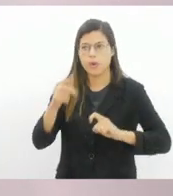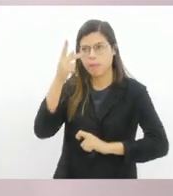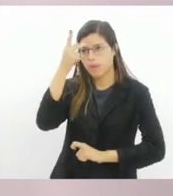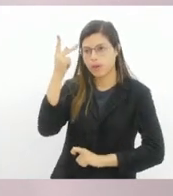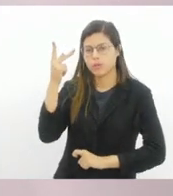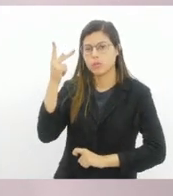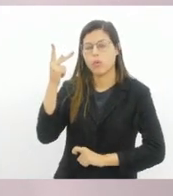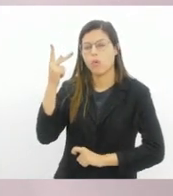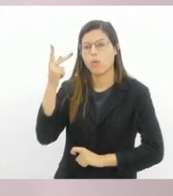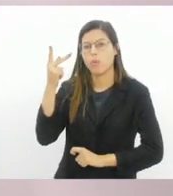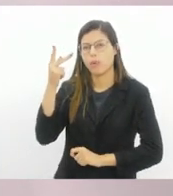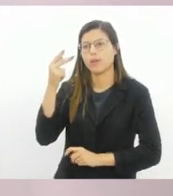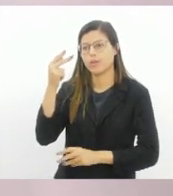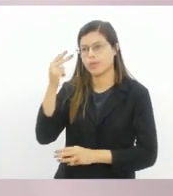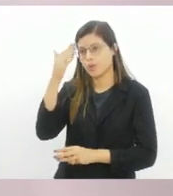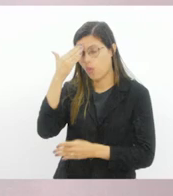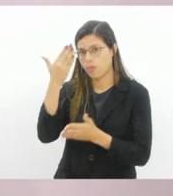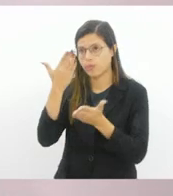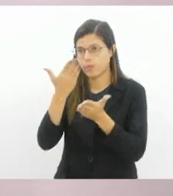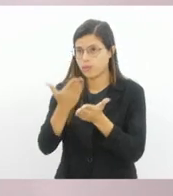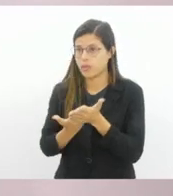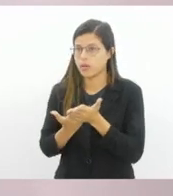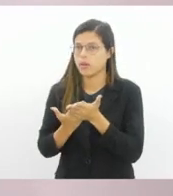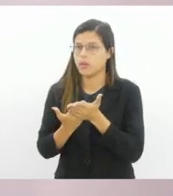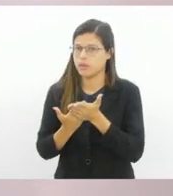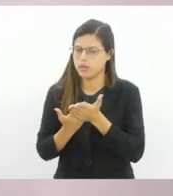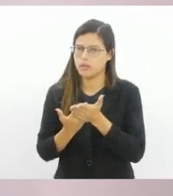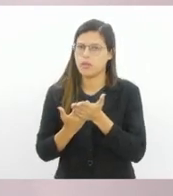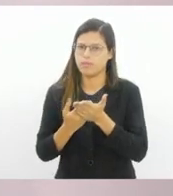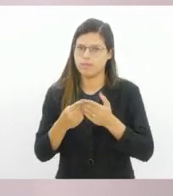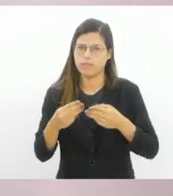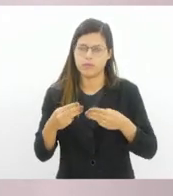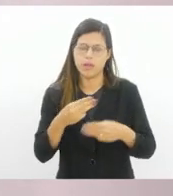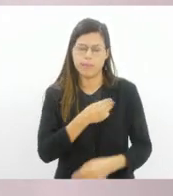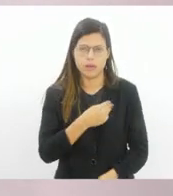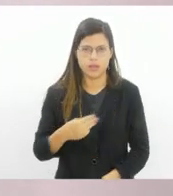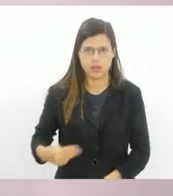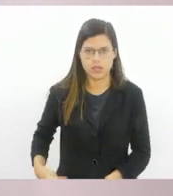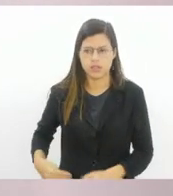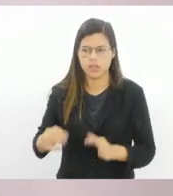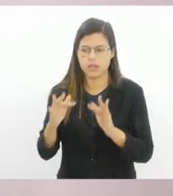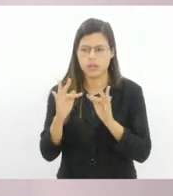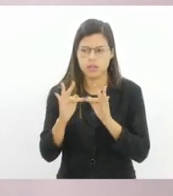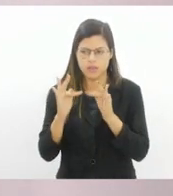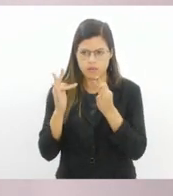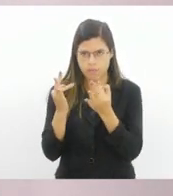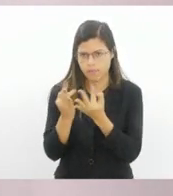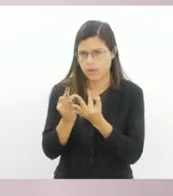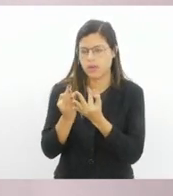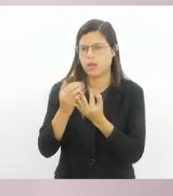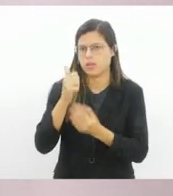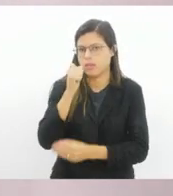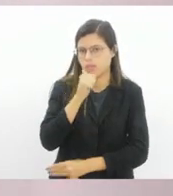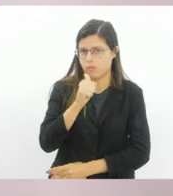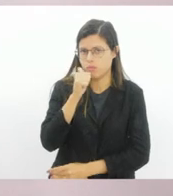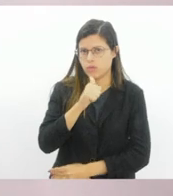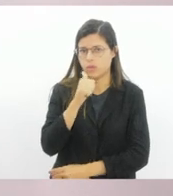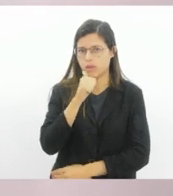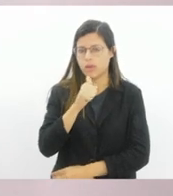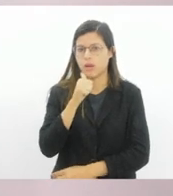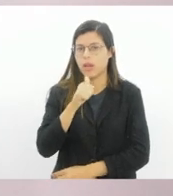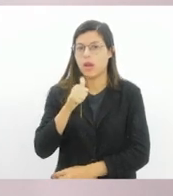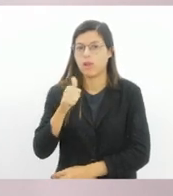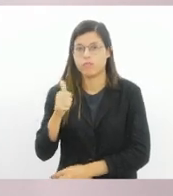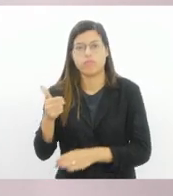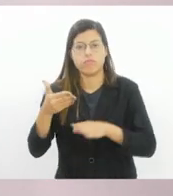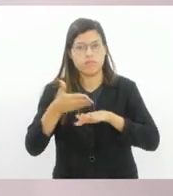ali da então ministra da família, da mulher, que foram à